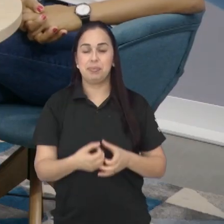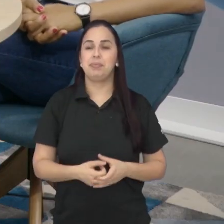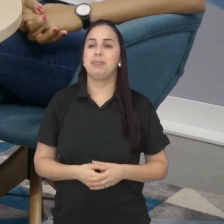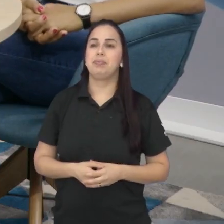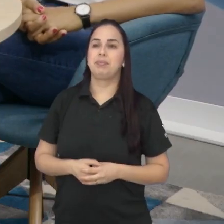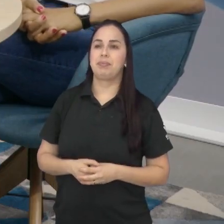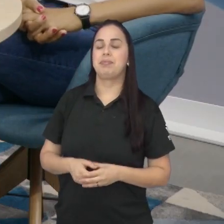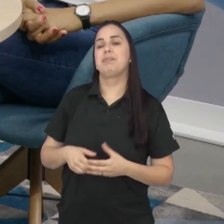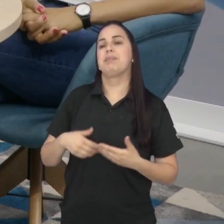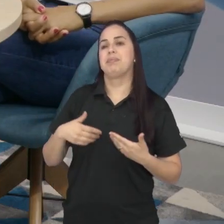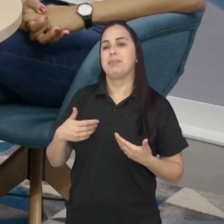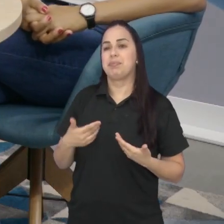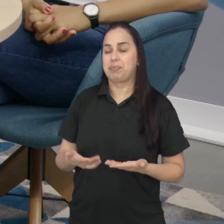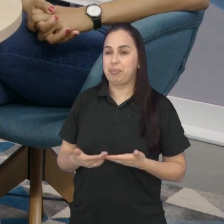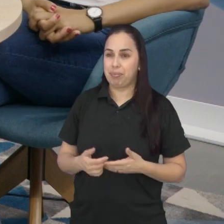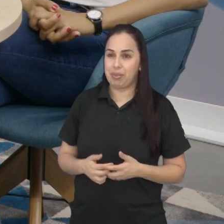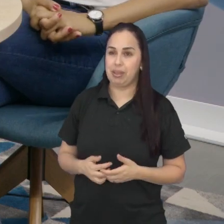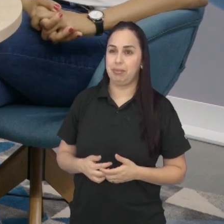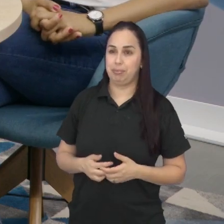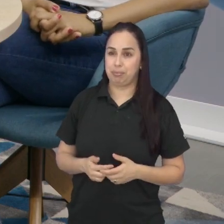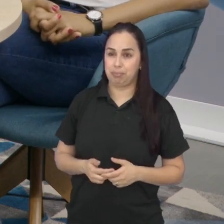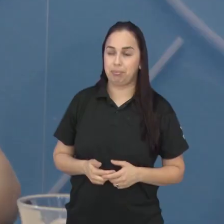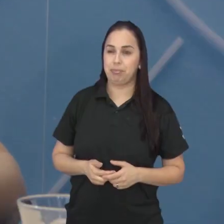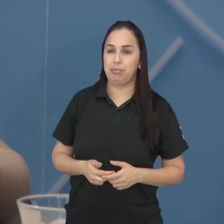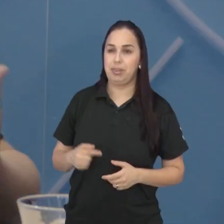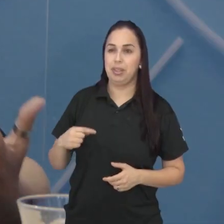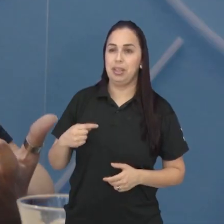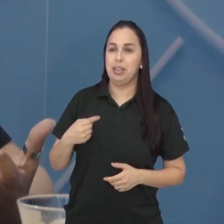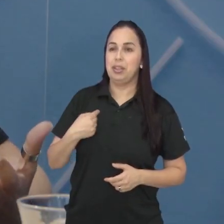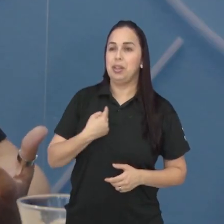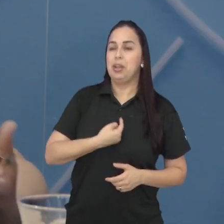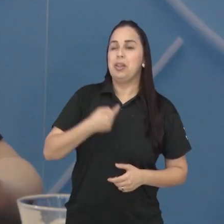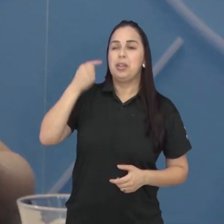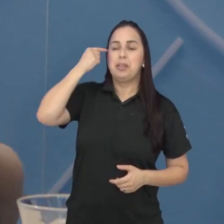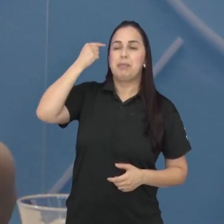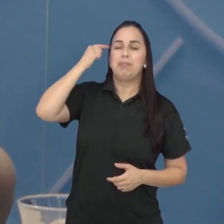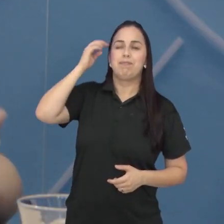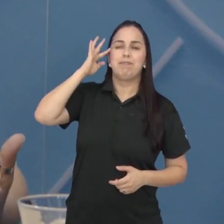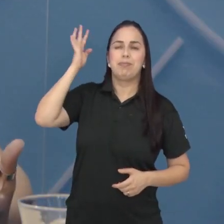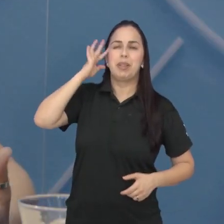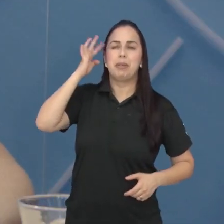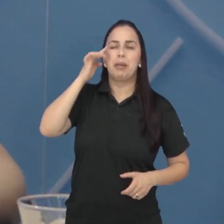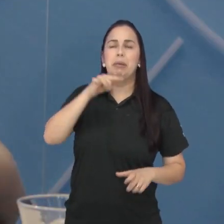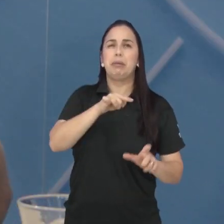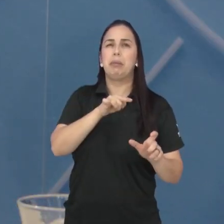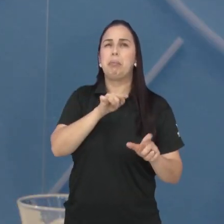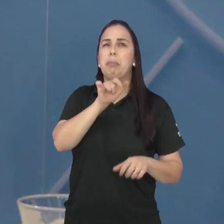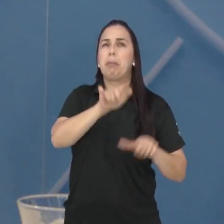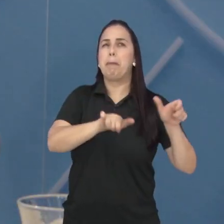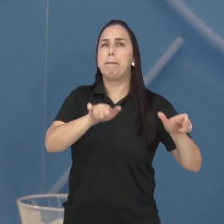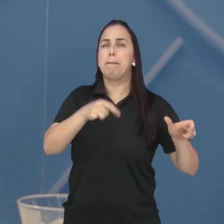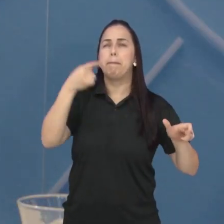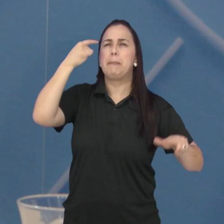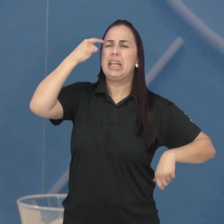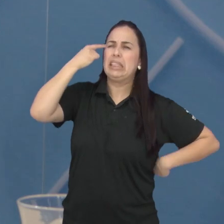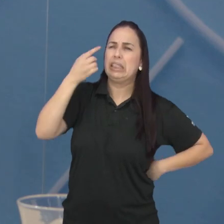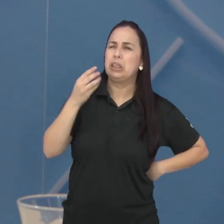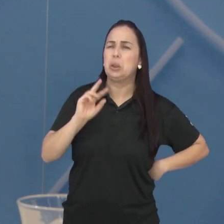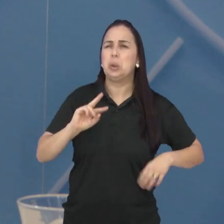iniciais. A gente imagina a cabeça da pessoa tentando pensar o que é, né, aquela distância, né,